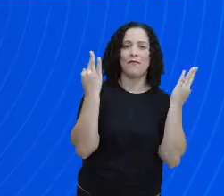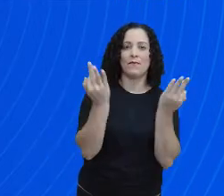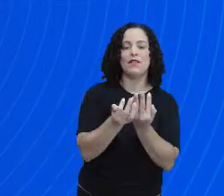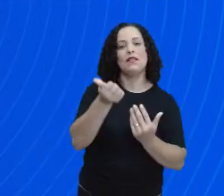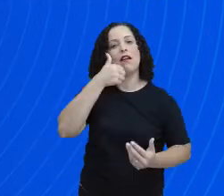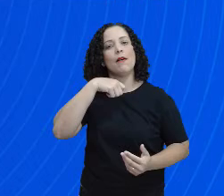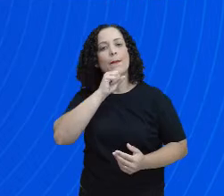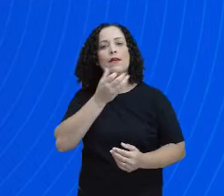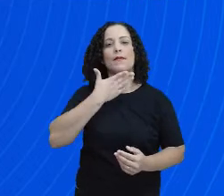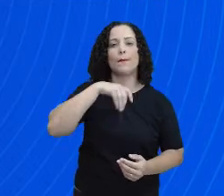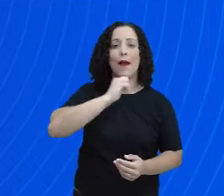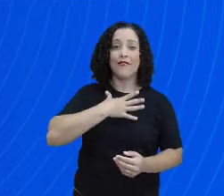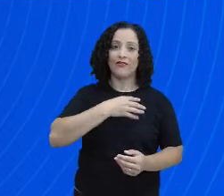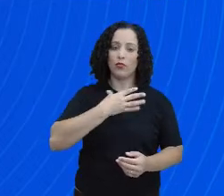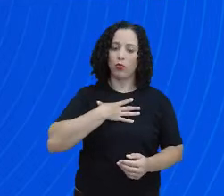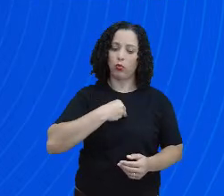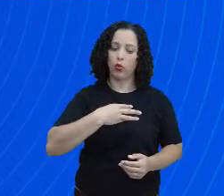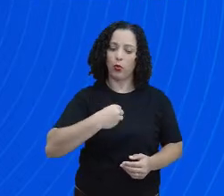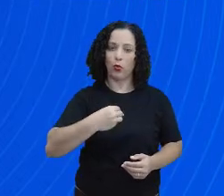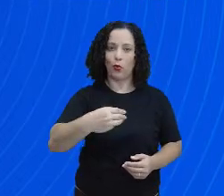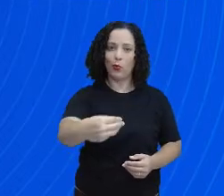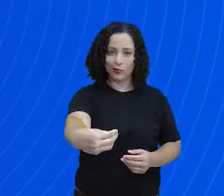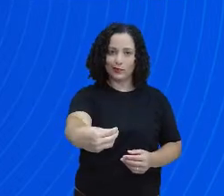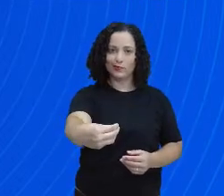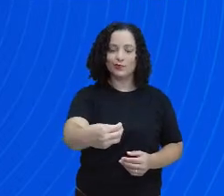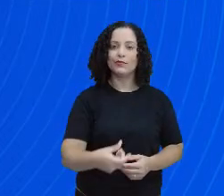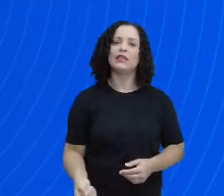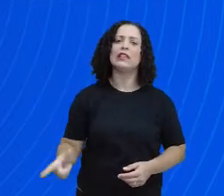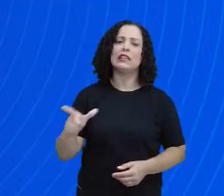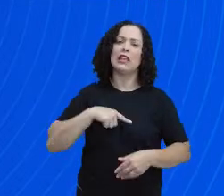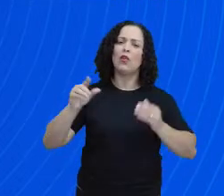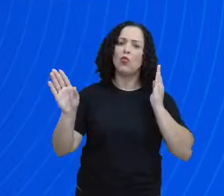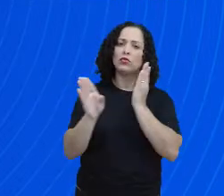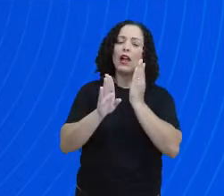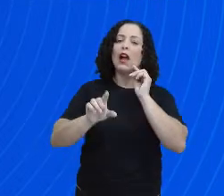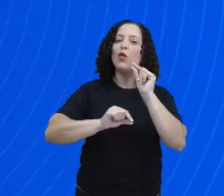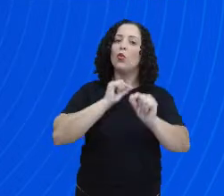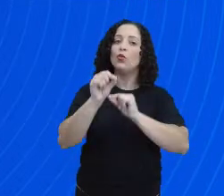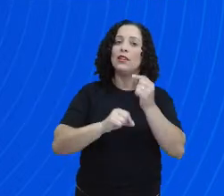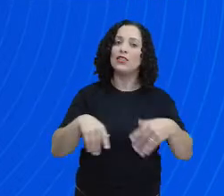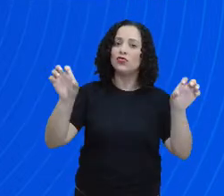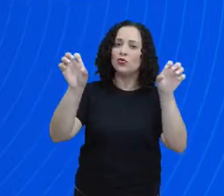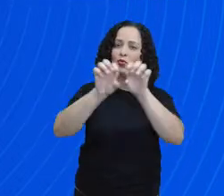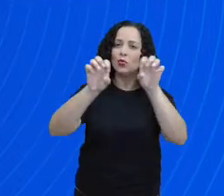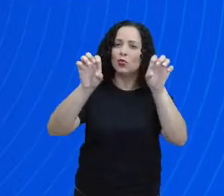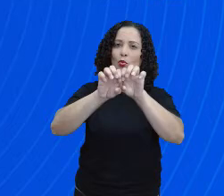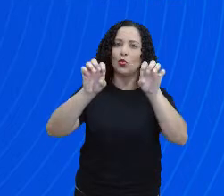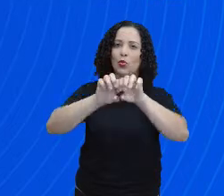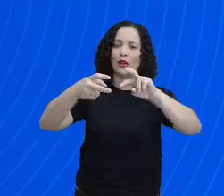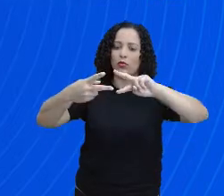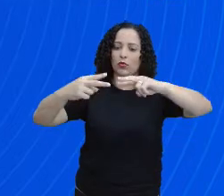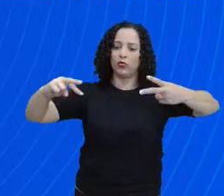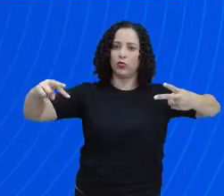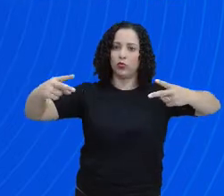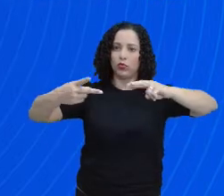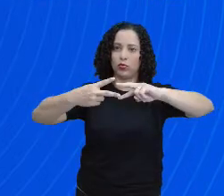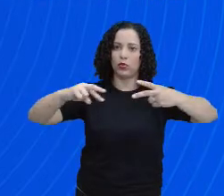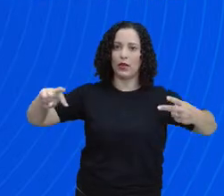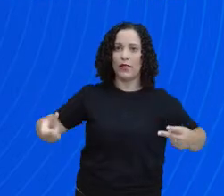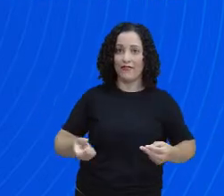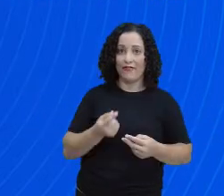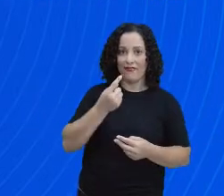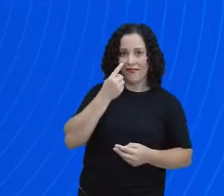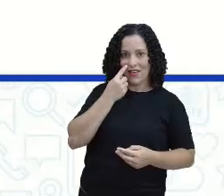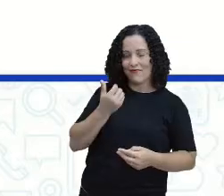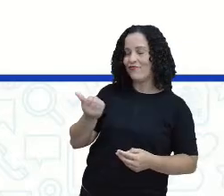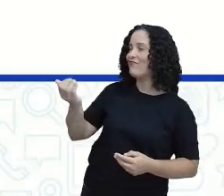para outra. E também foi descoberta essa estrutura em dupla hélice, né? Que a gente tá vendo aí na figura, ó,